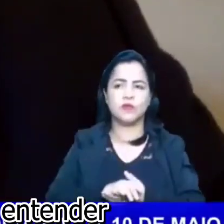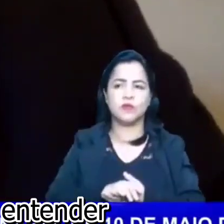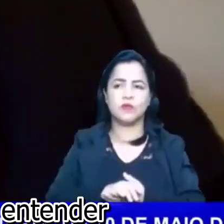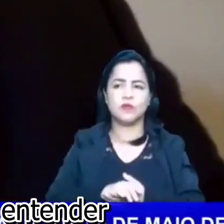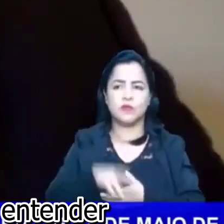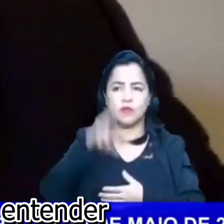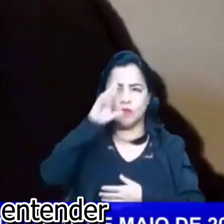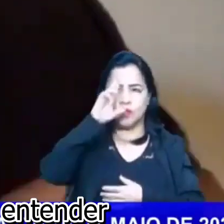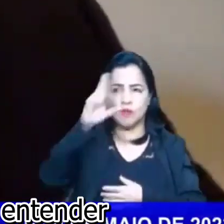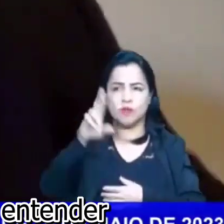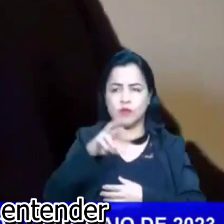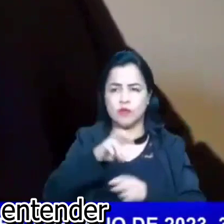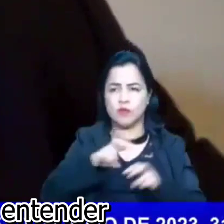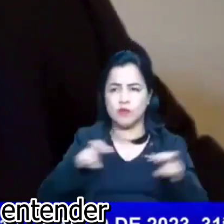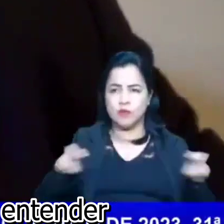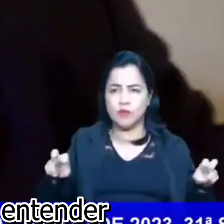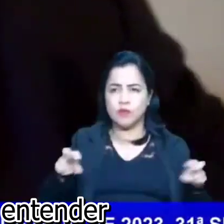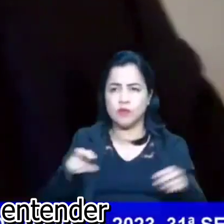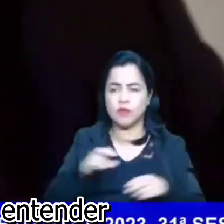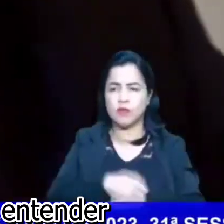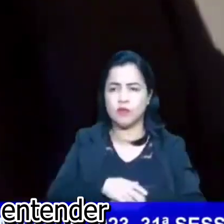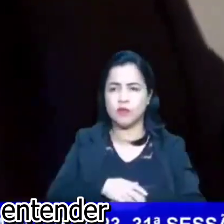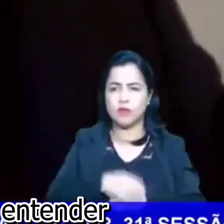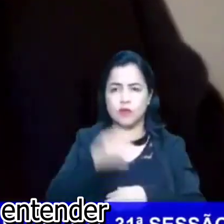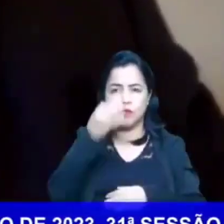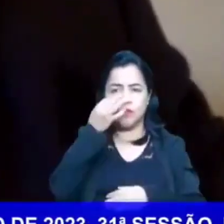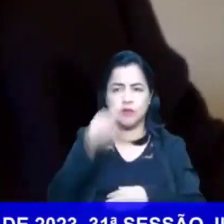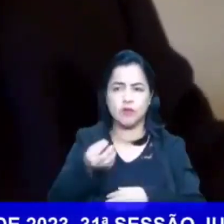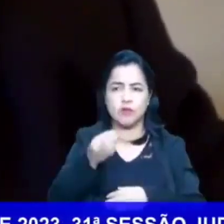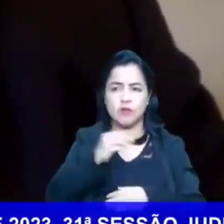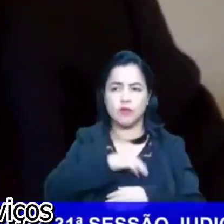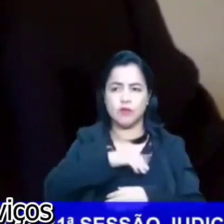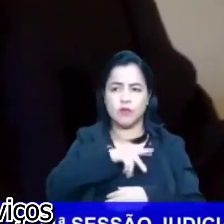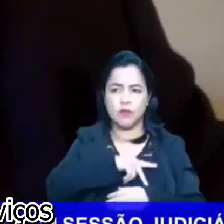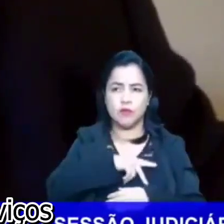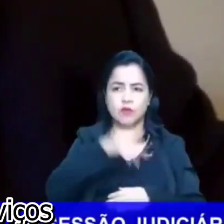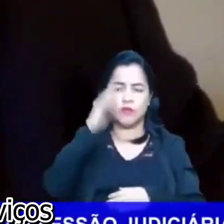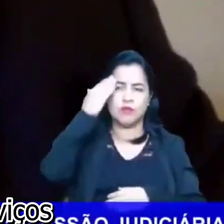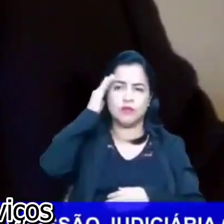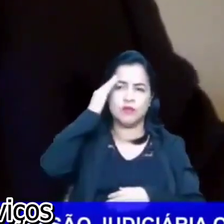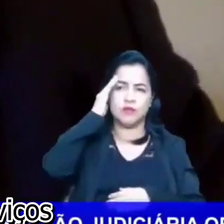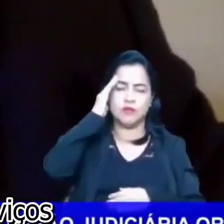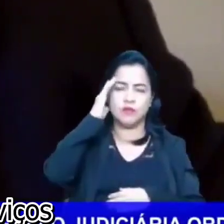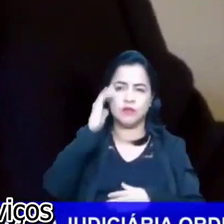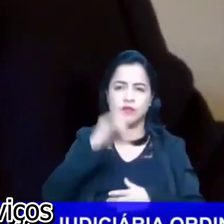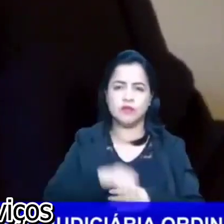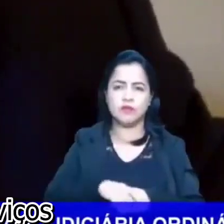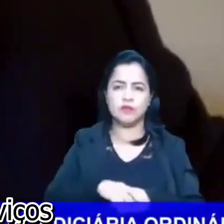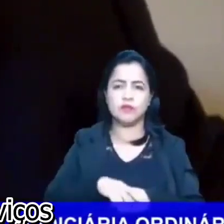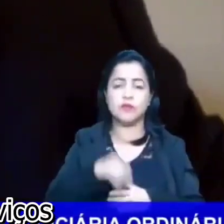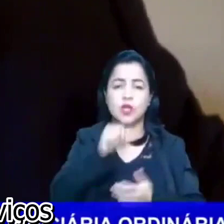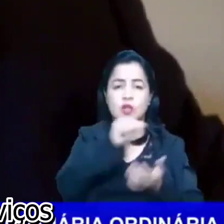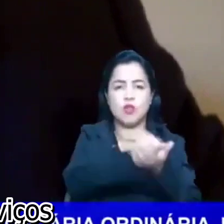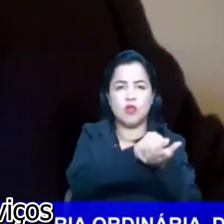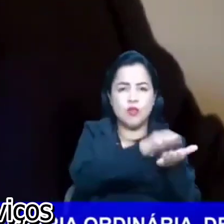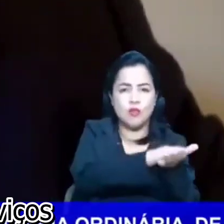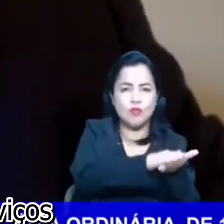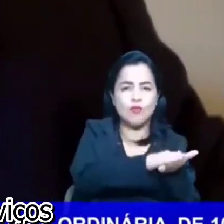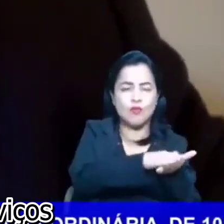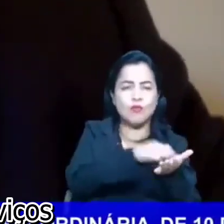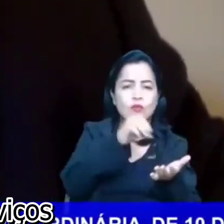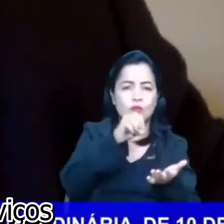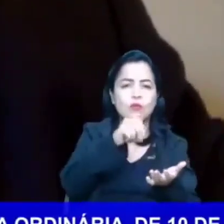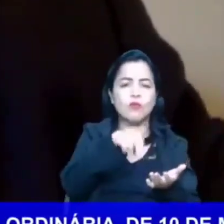Excelência, não obstante o MP entender que a nota fiscal não